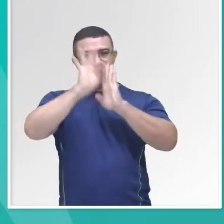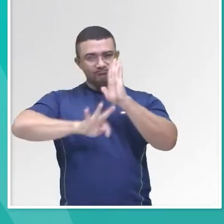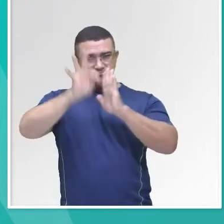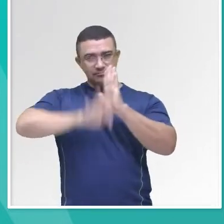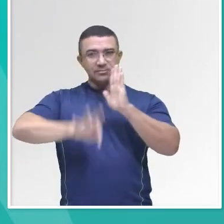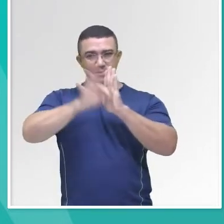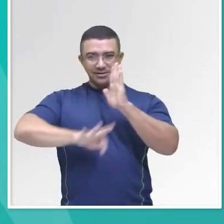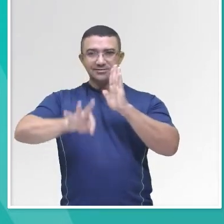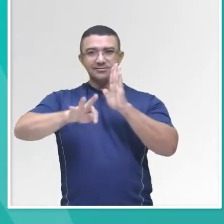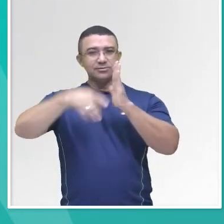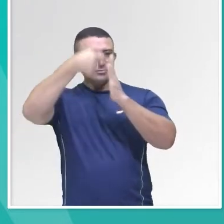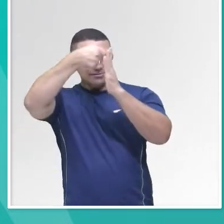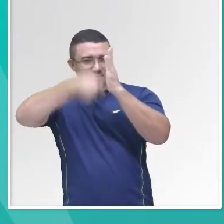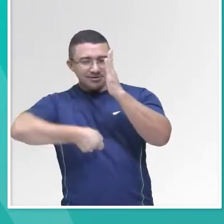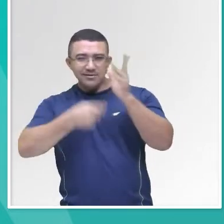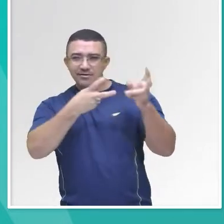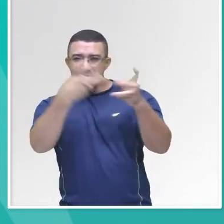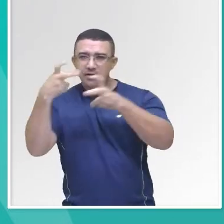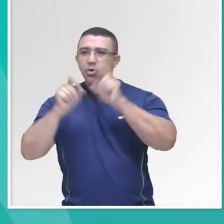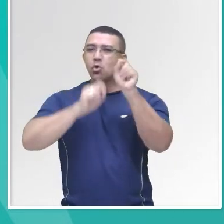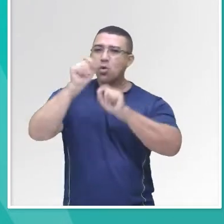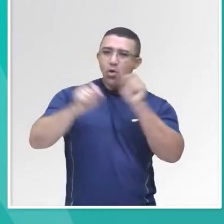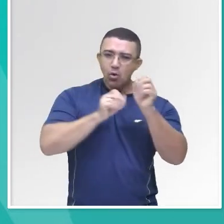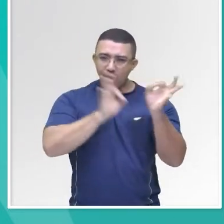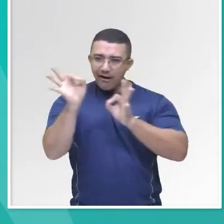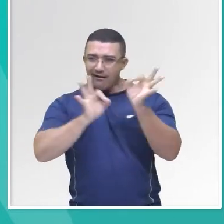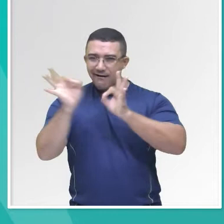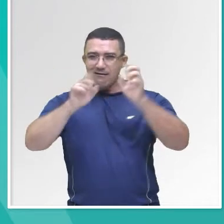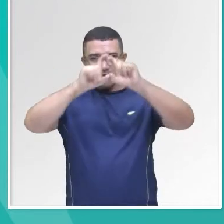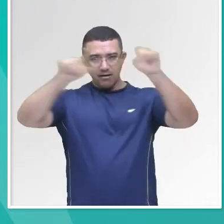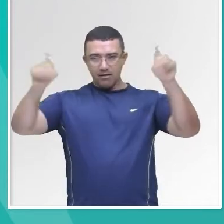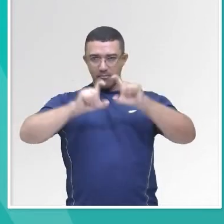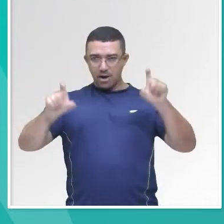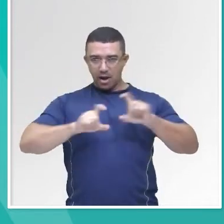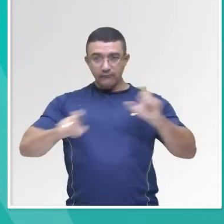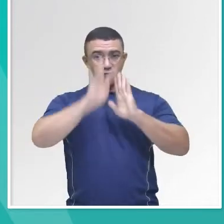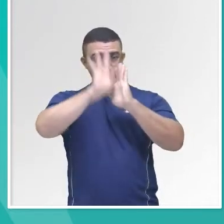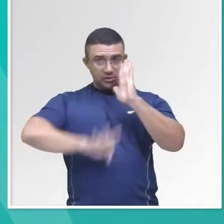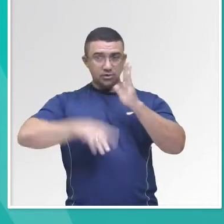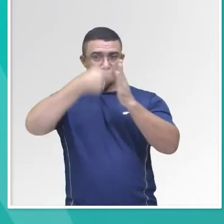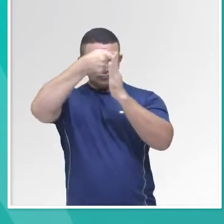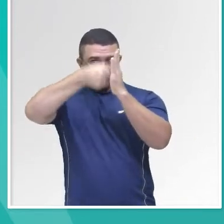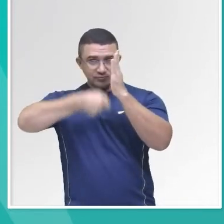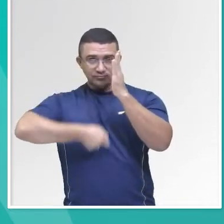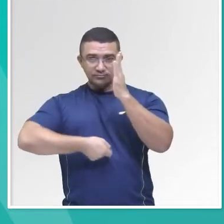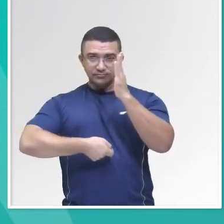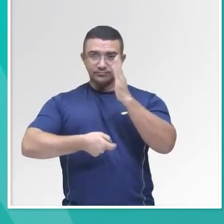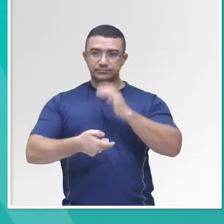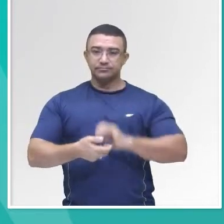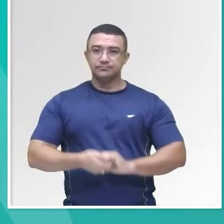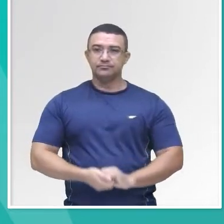dissertativos. Perceber como se organizam os parágrafos de um texto dissertativo.